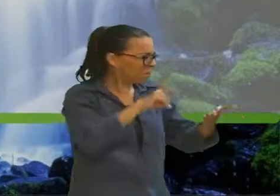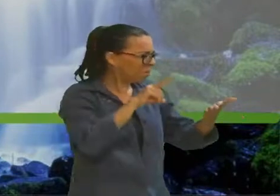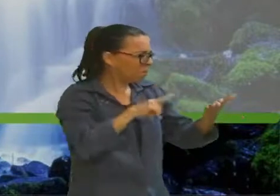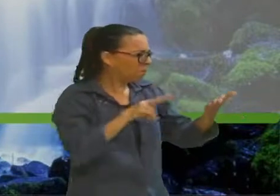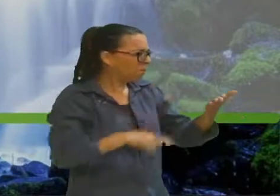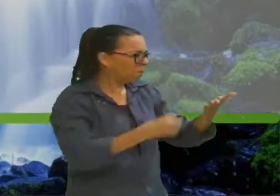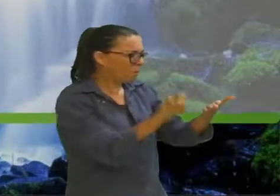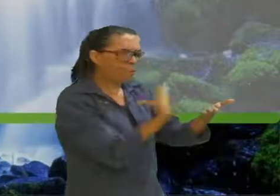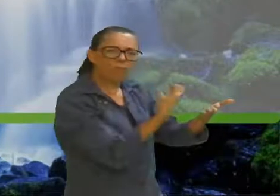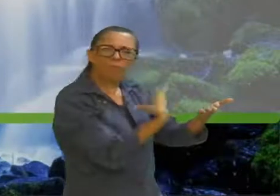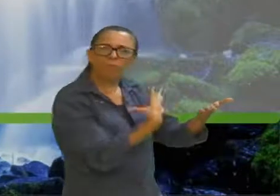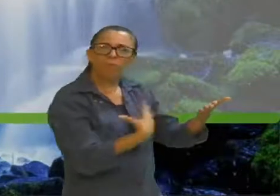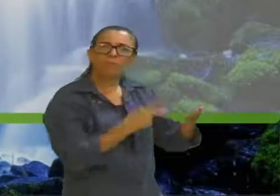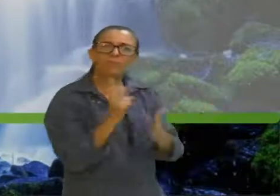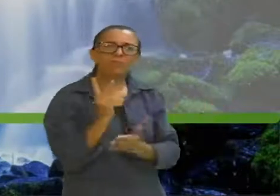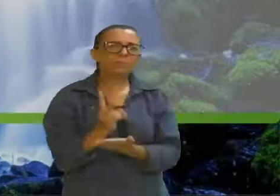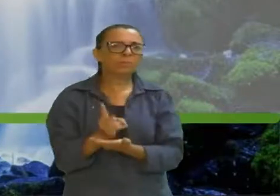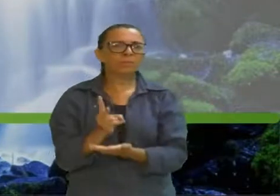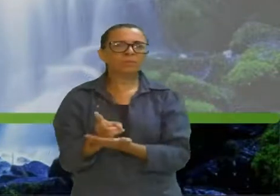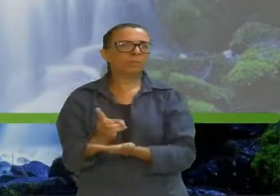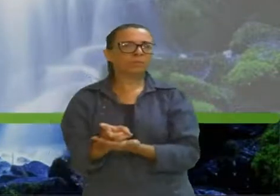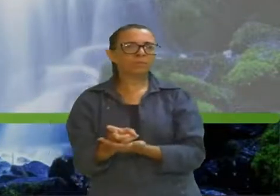Porque ali está naquilo que eu falei.